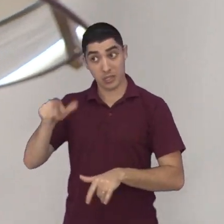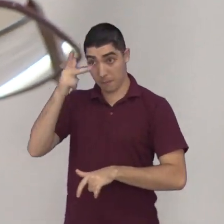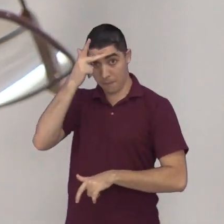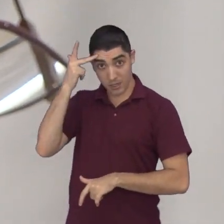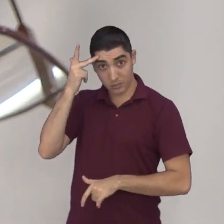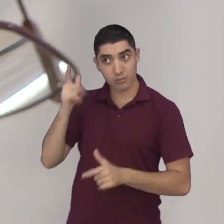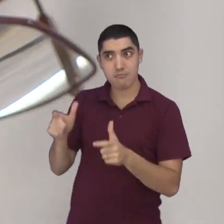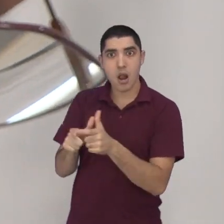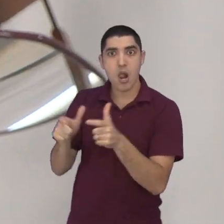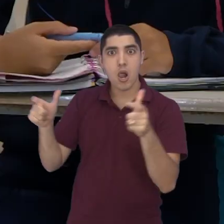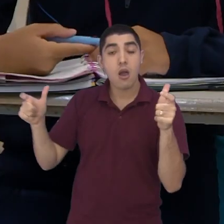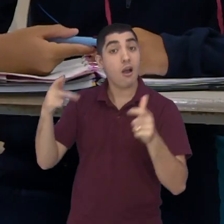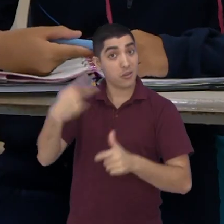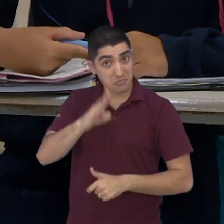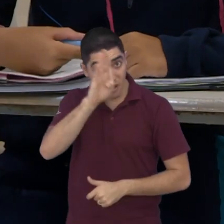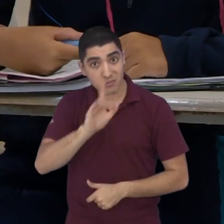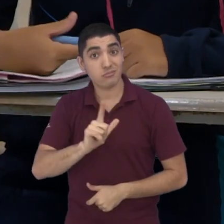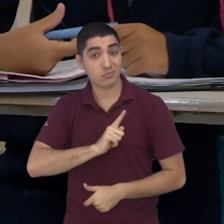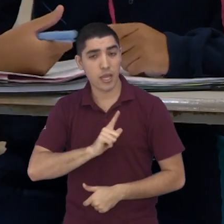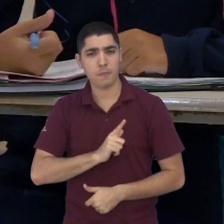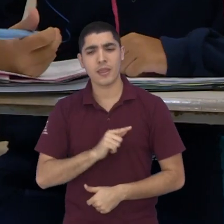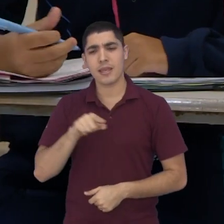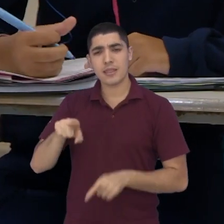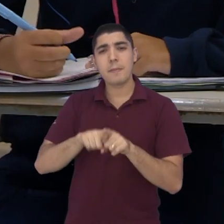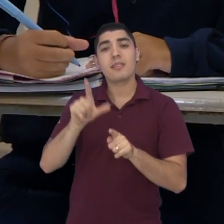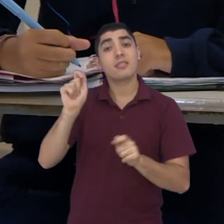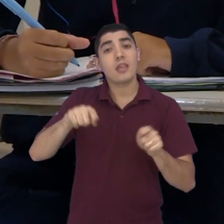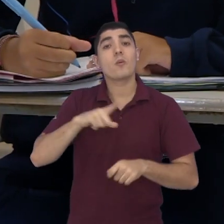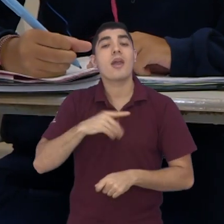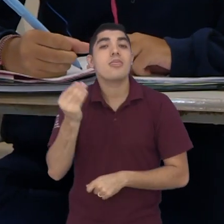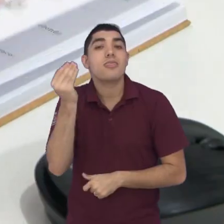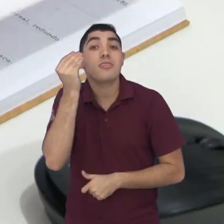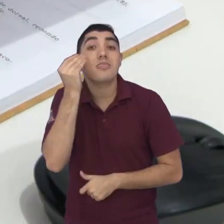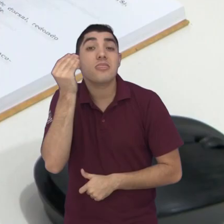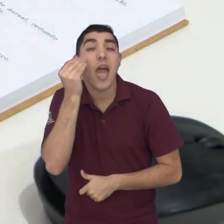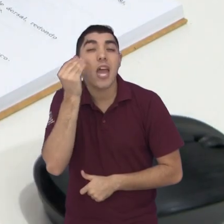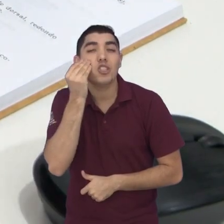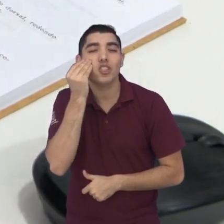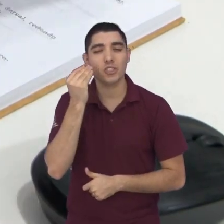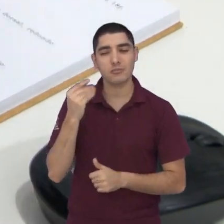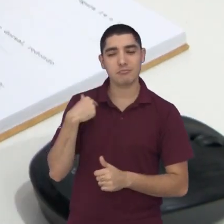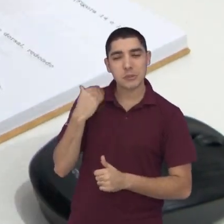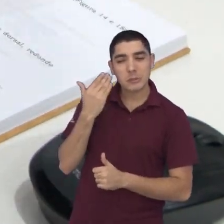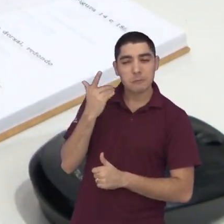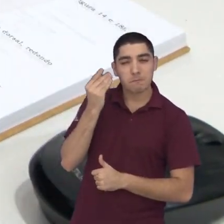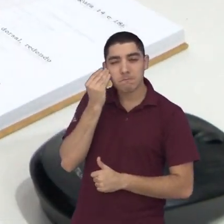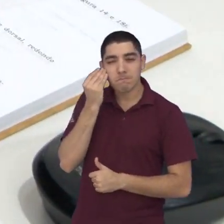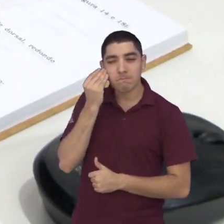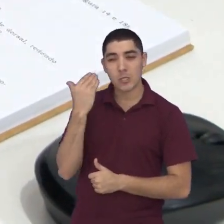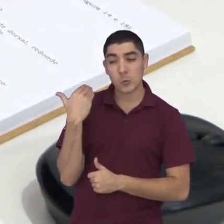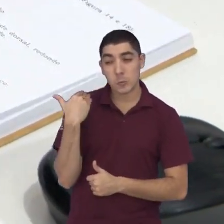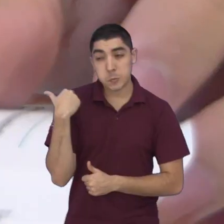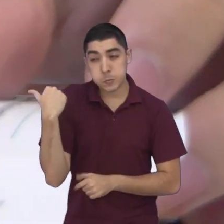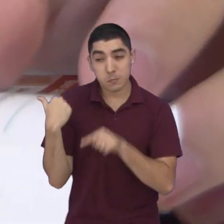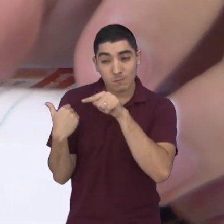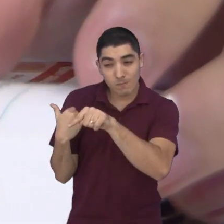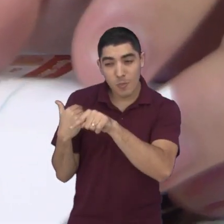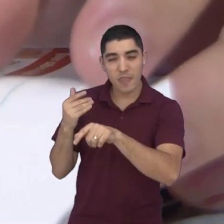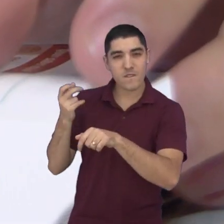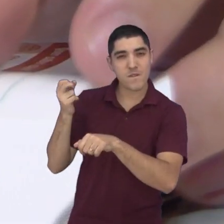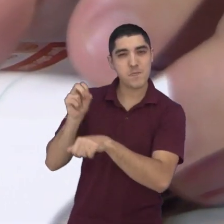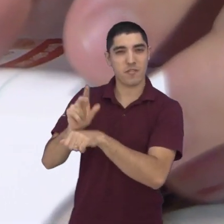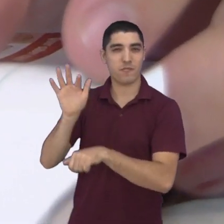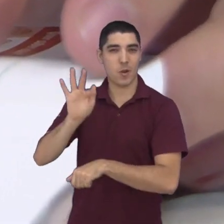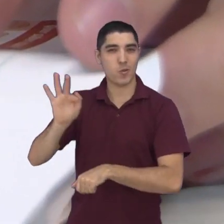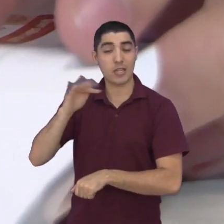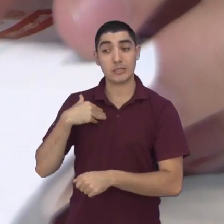de muita gente no Brasil e o teste vocacional é uma alternativa para dar mais segurança na escolha de uma carreira ele não é a